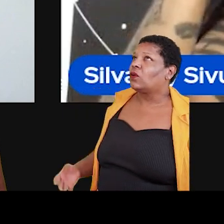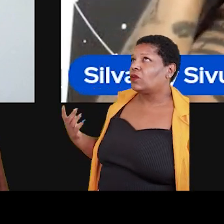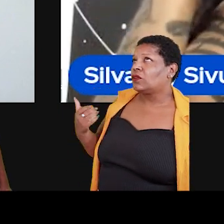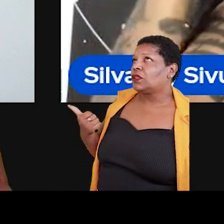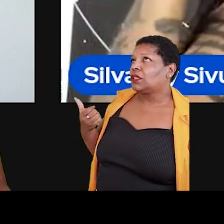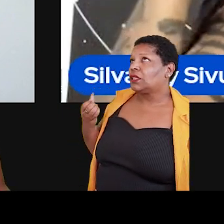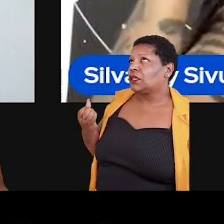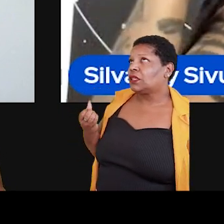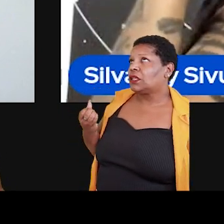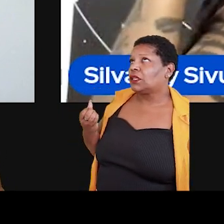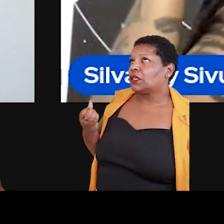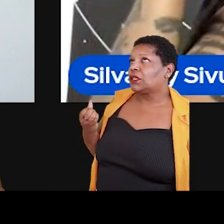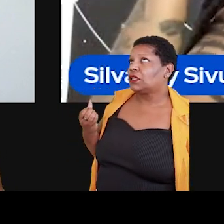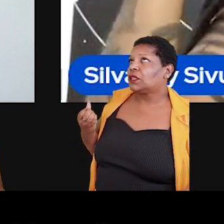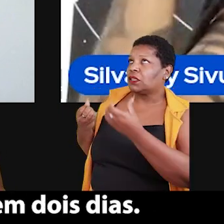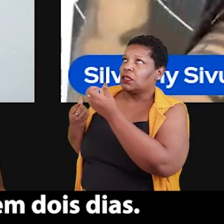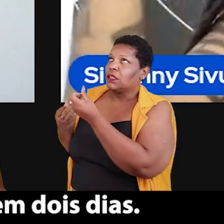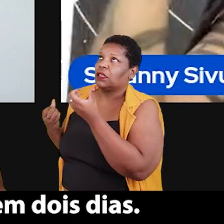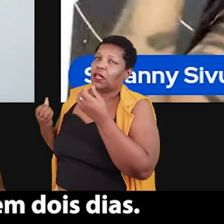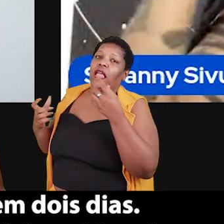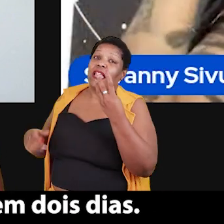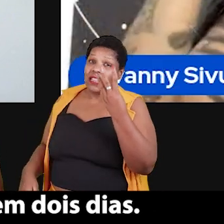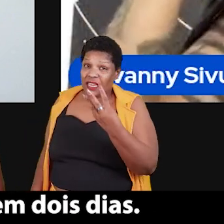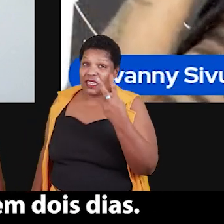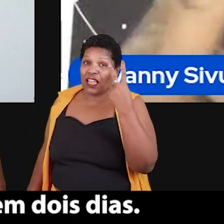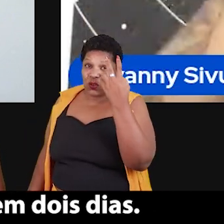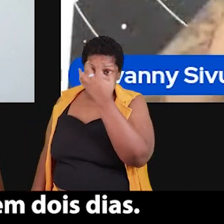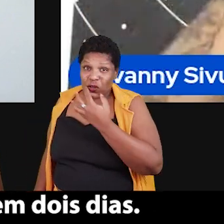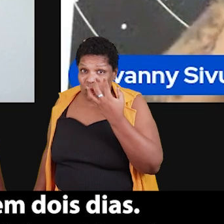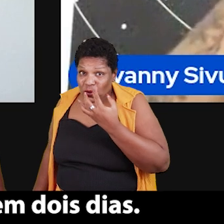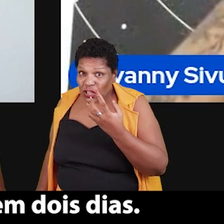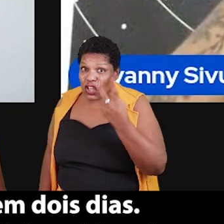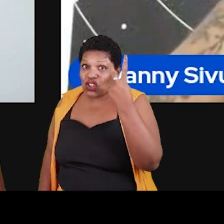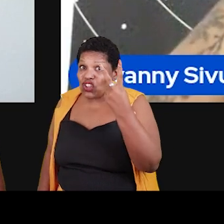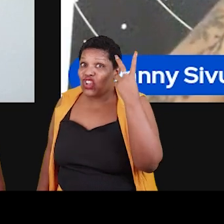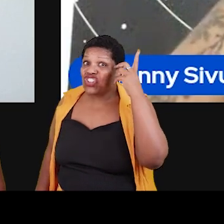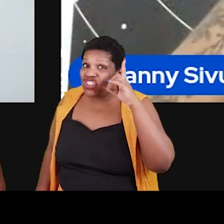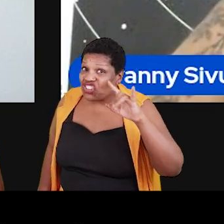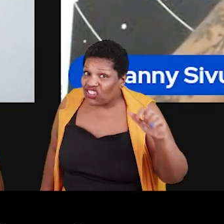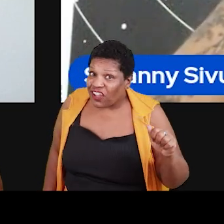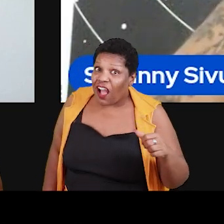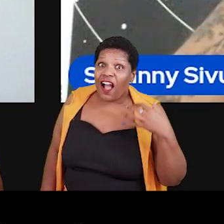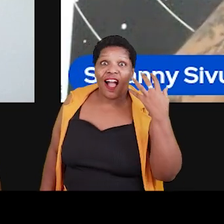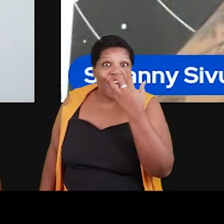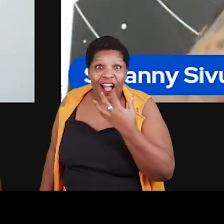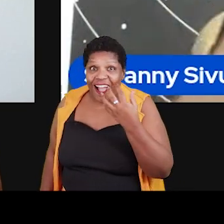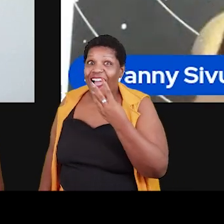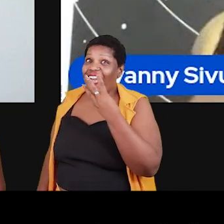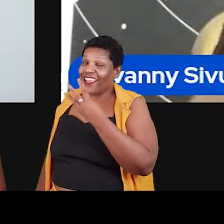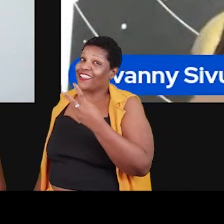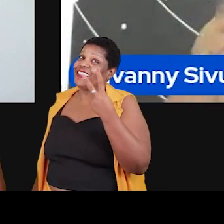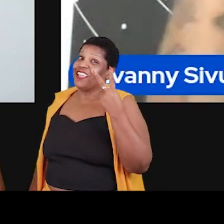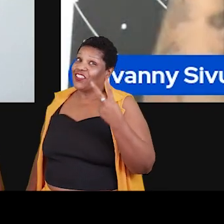eram 16 a cada por dia, 32 em 2 dias, 32 músicas, mano, tipo assim,